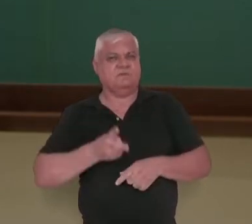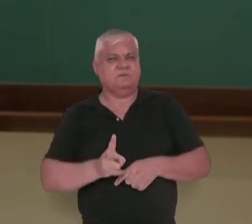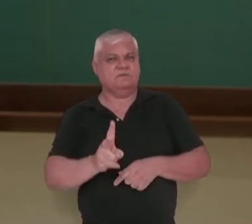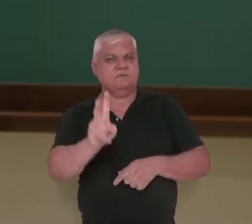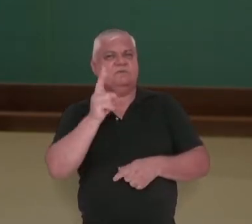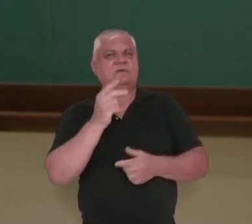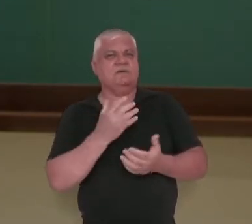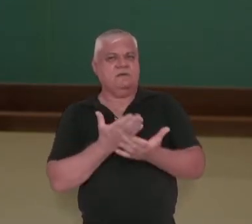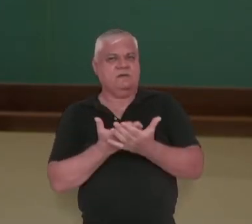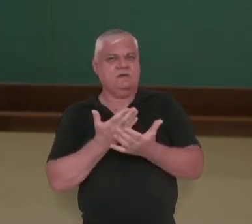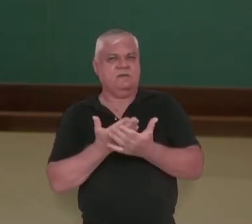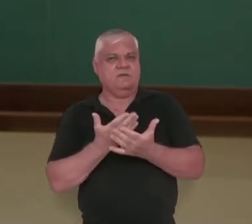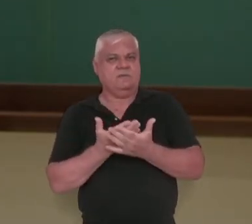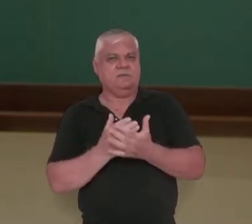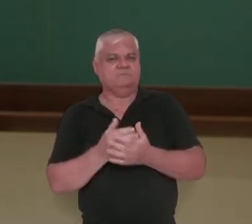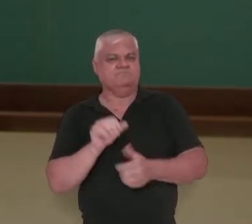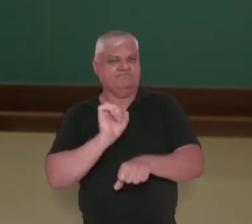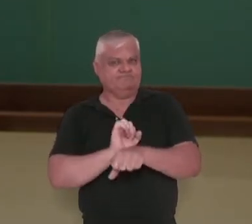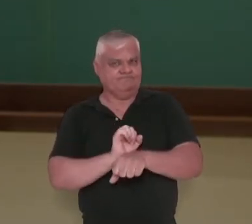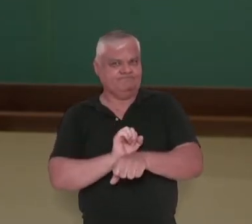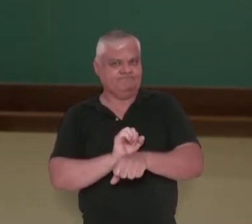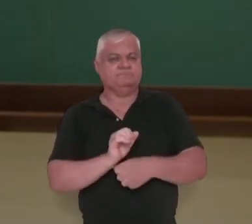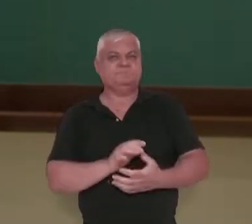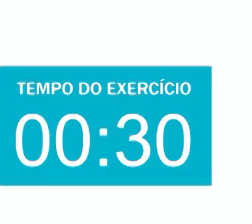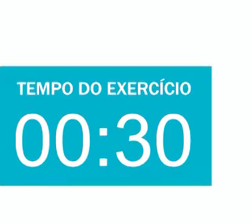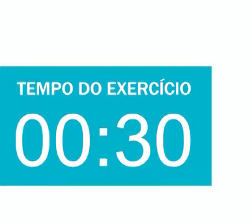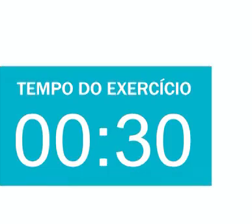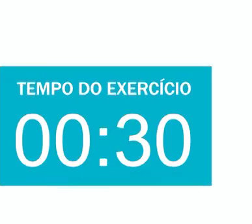continuidade. Até daqui a pouco, não saia daí.